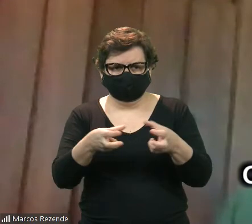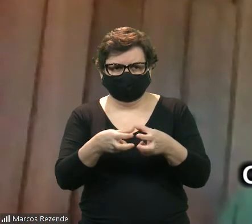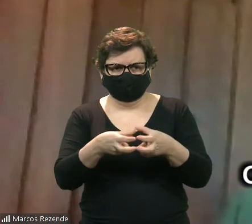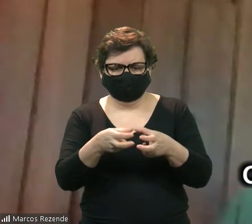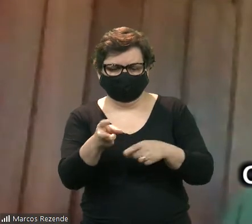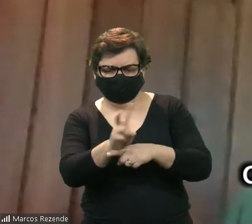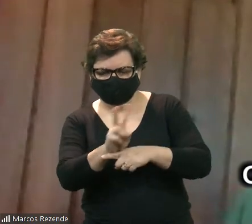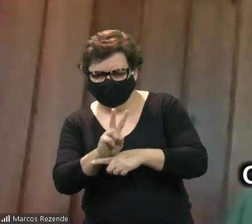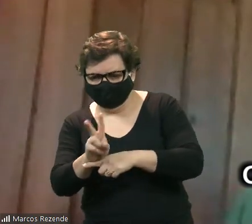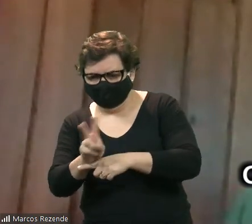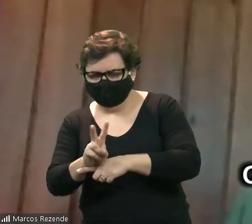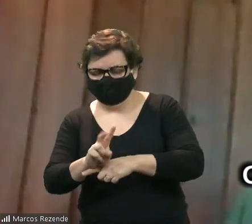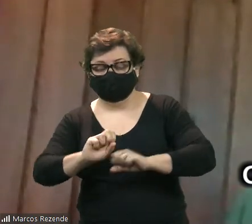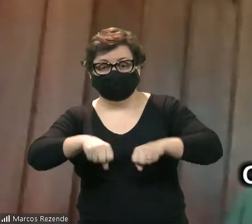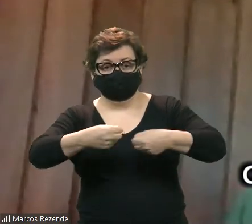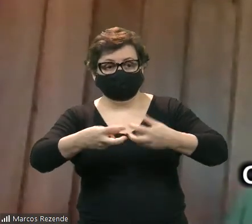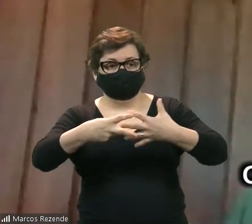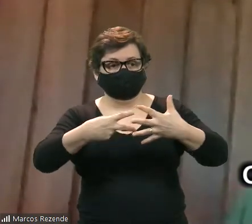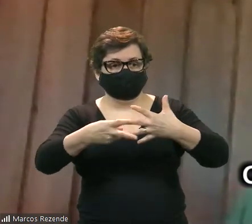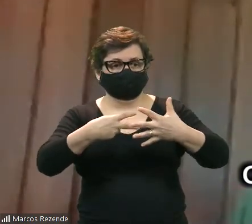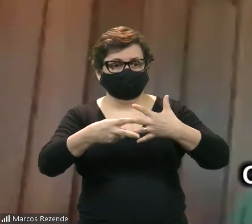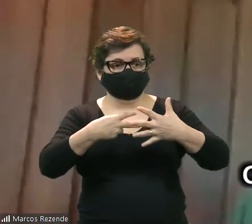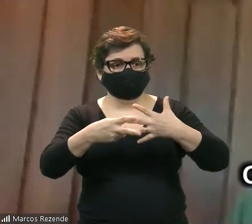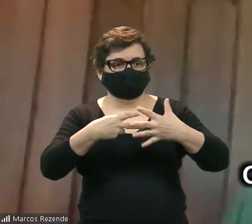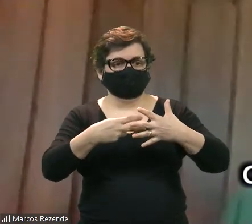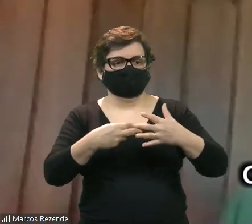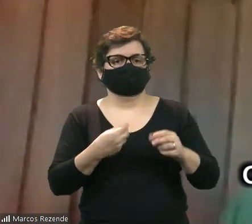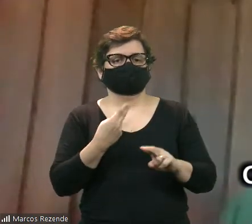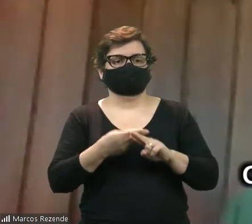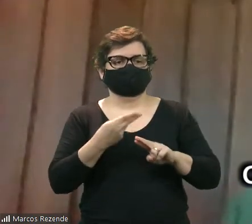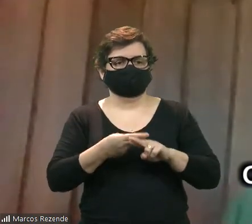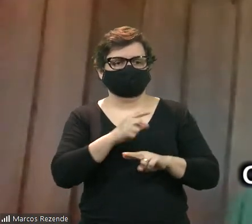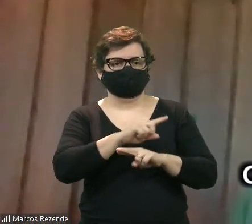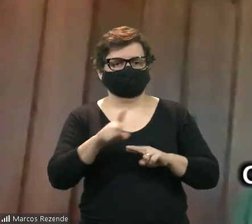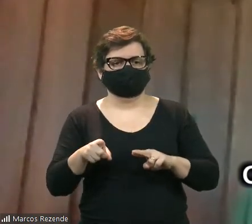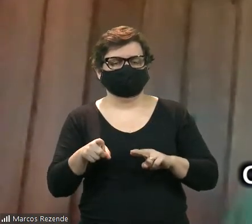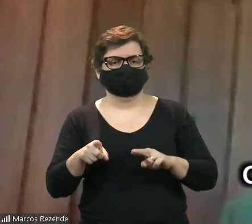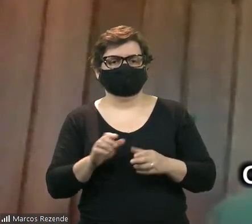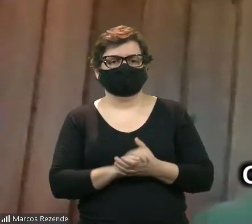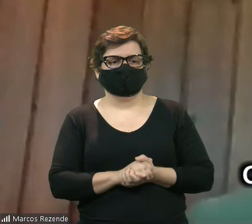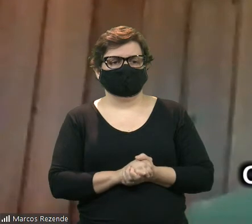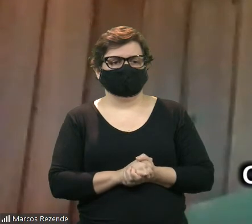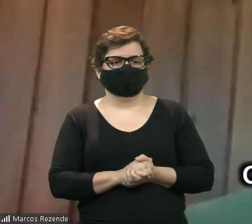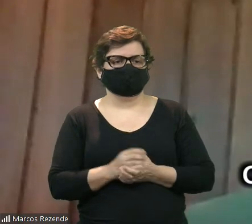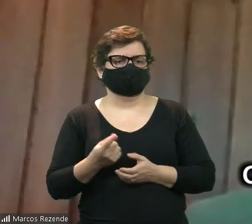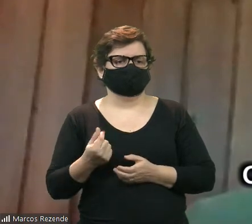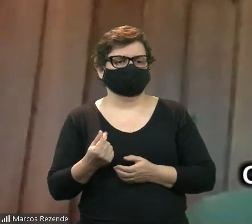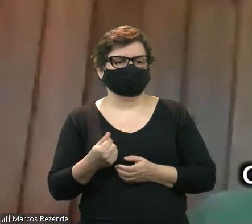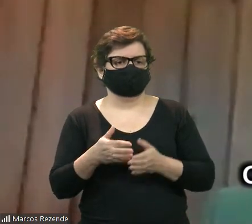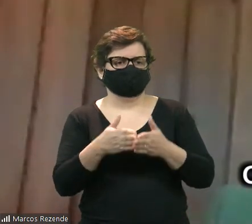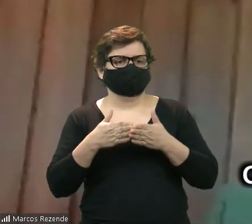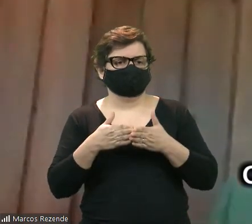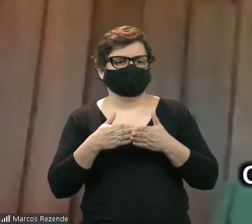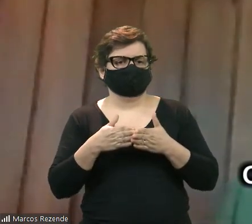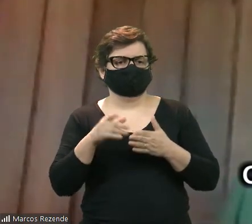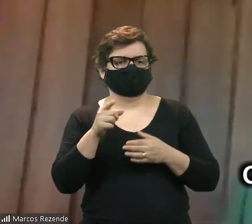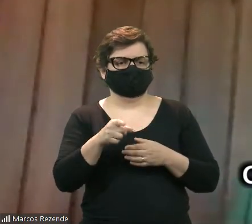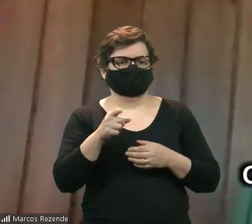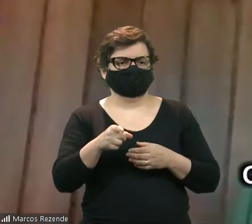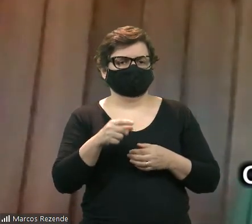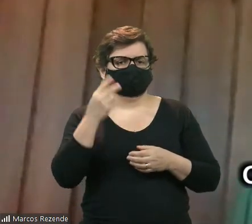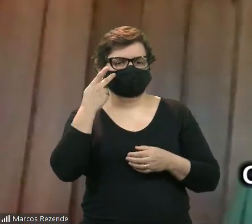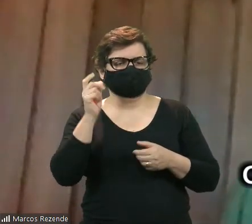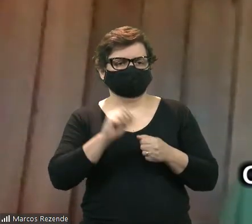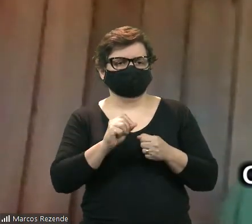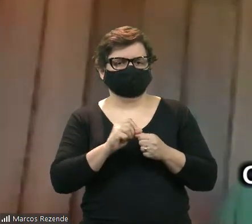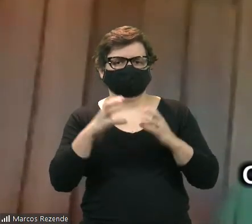e dar transparência da utilização desses recursos públicos, requeiro a vossa senhoria a instalação